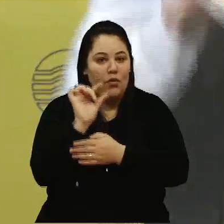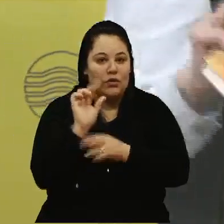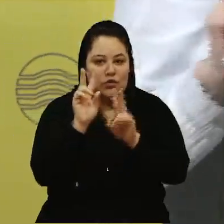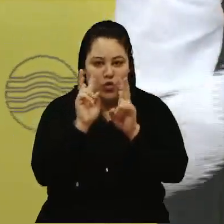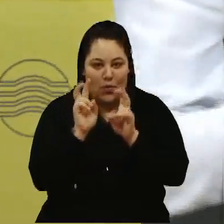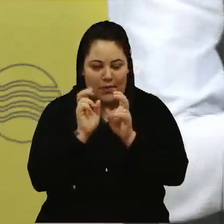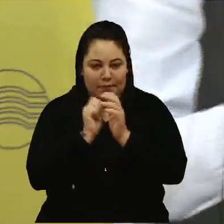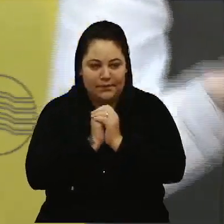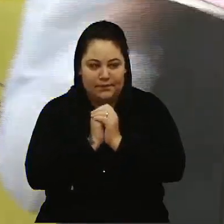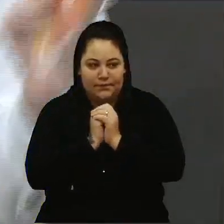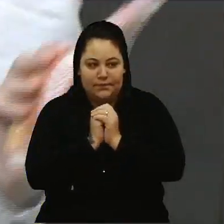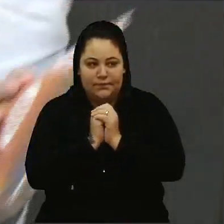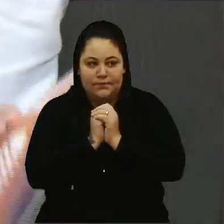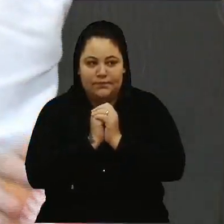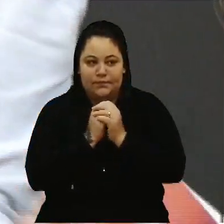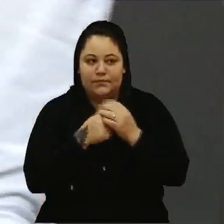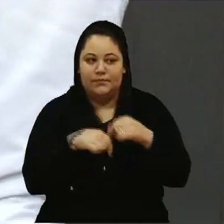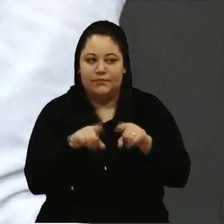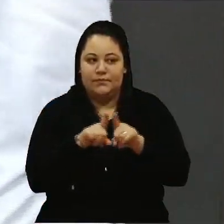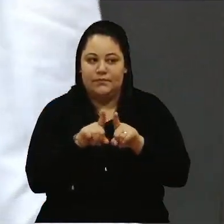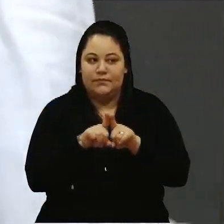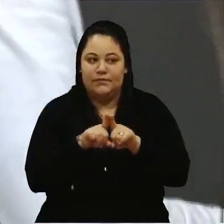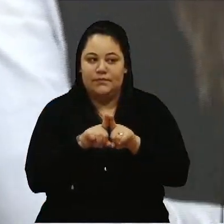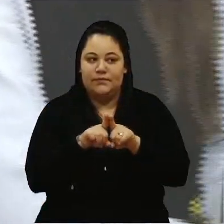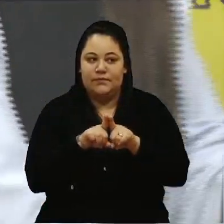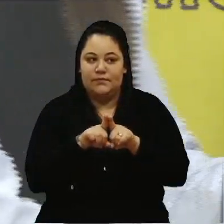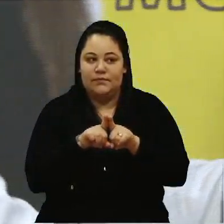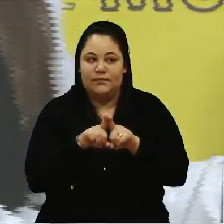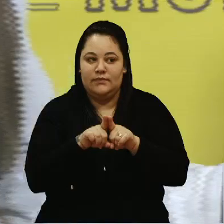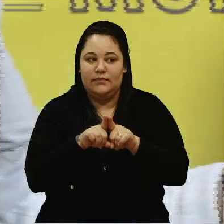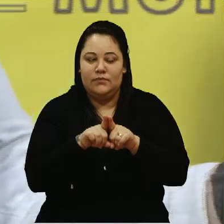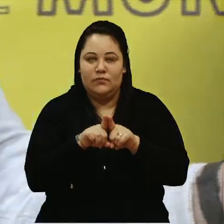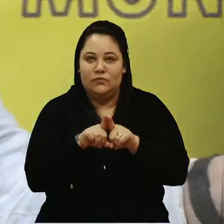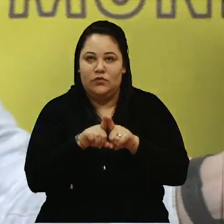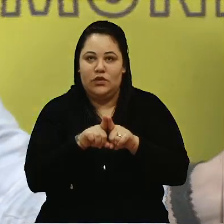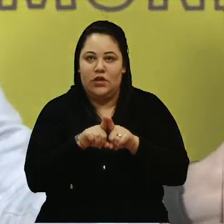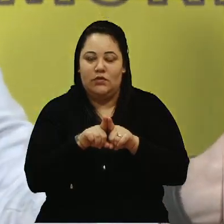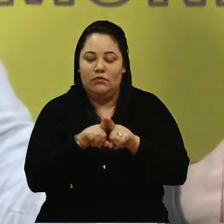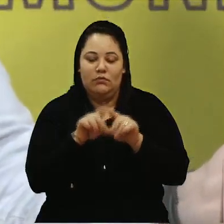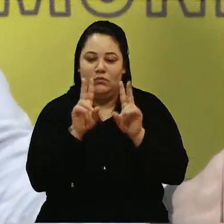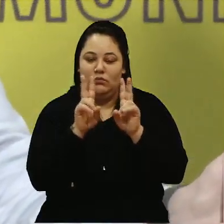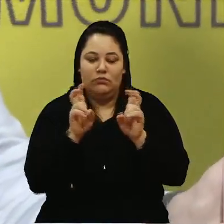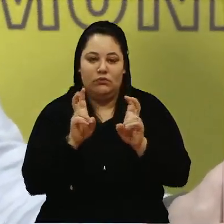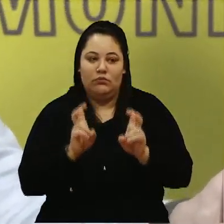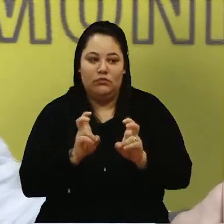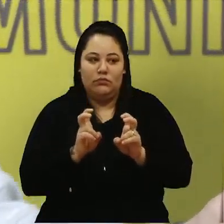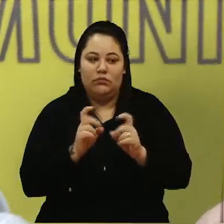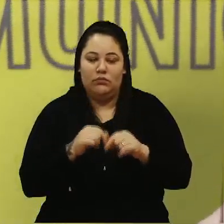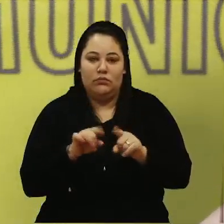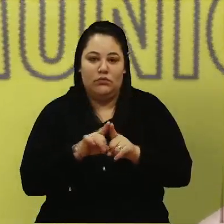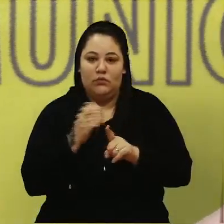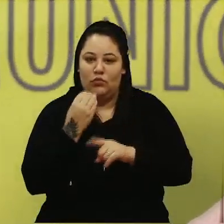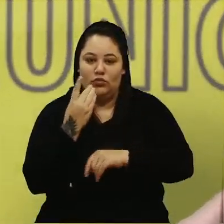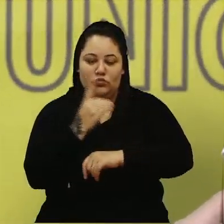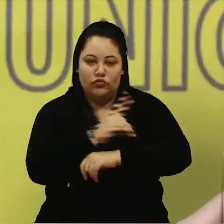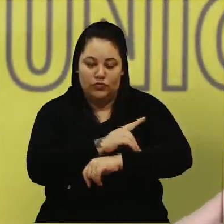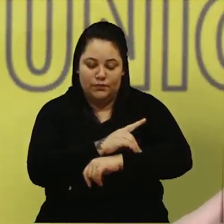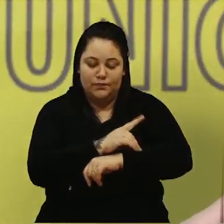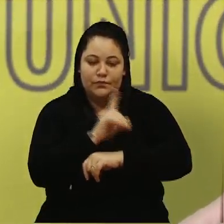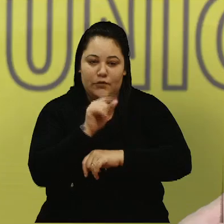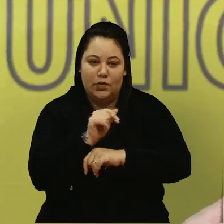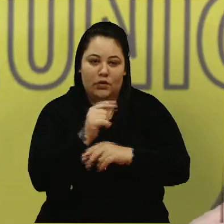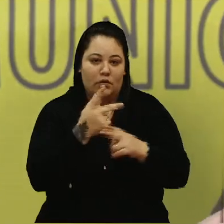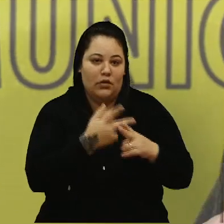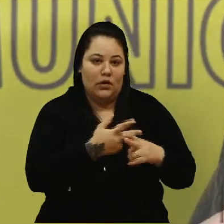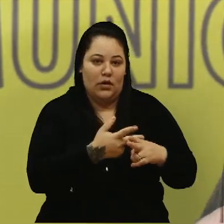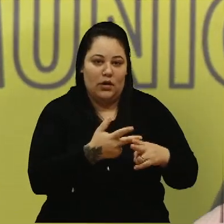Já me, já me emocionei aqui. É difícil, né? É um assunto. Bom dia para todo mundo. É um assunto extremamente delicado,